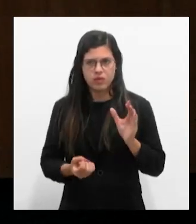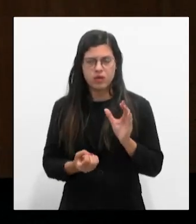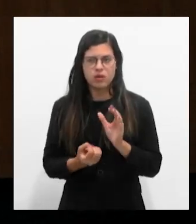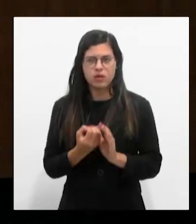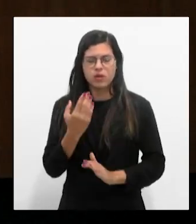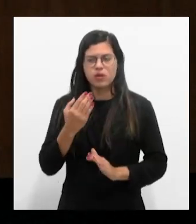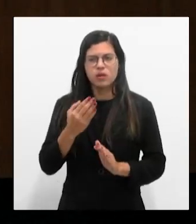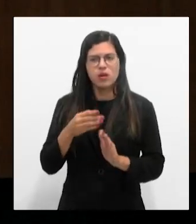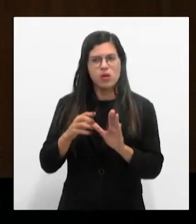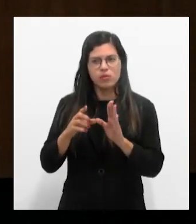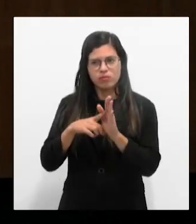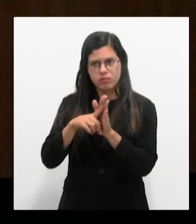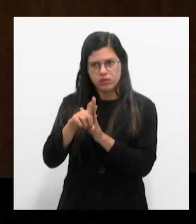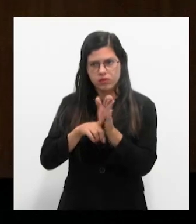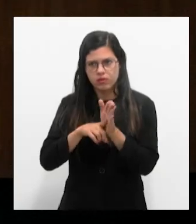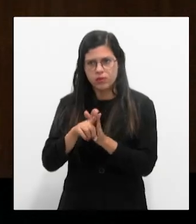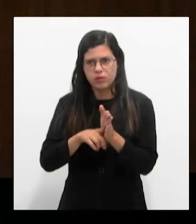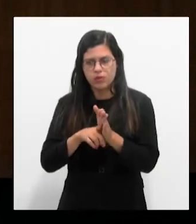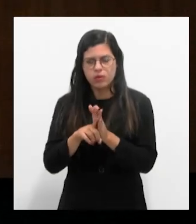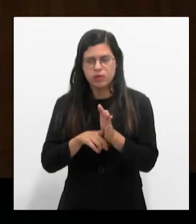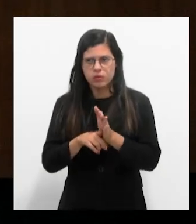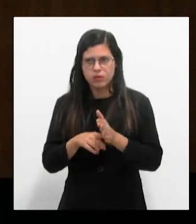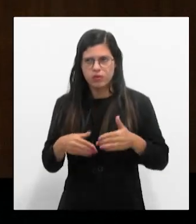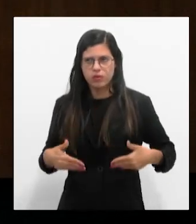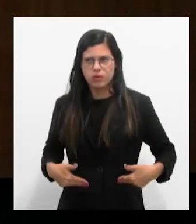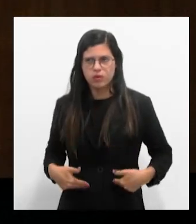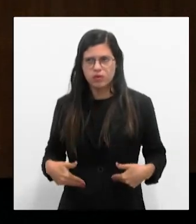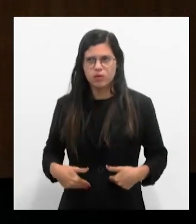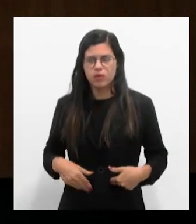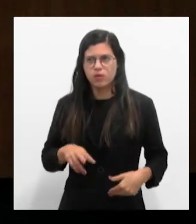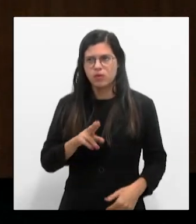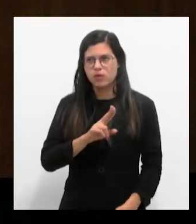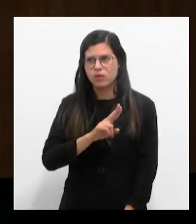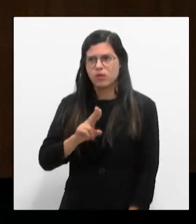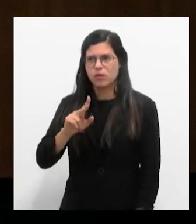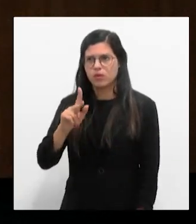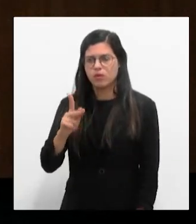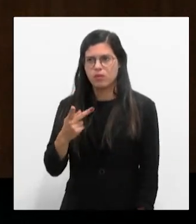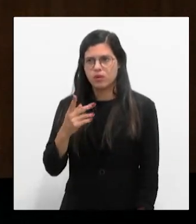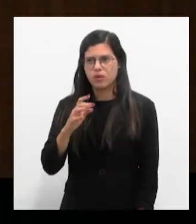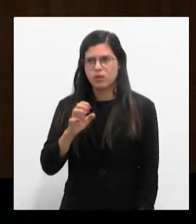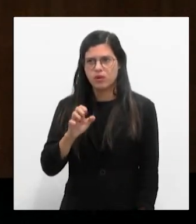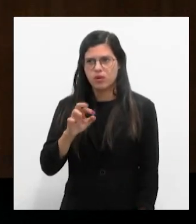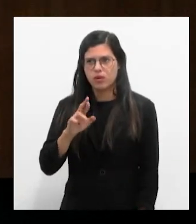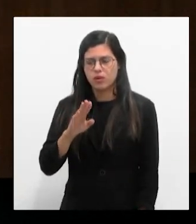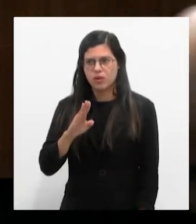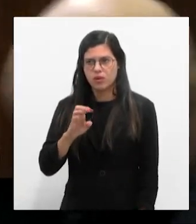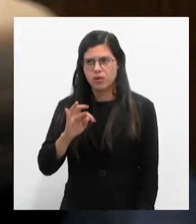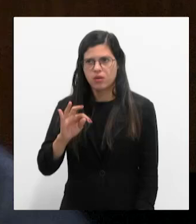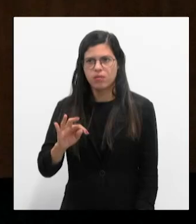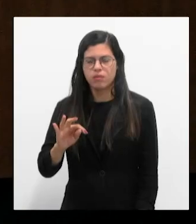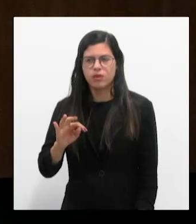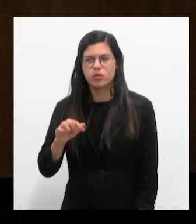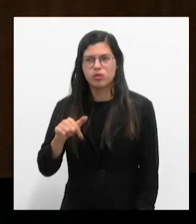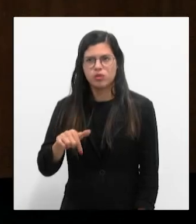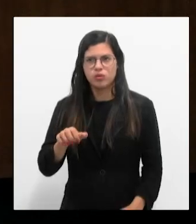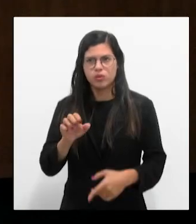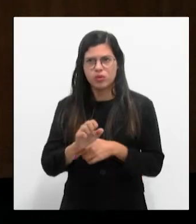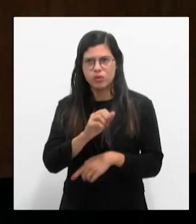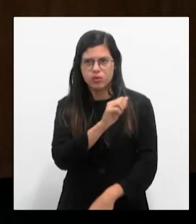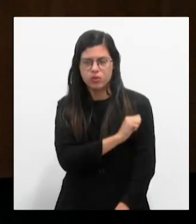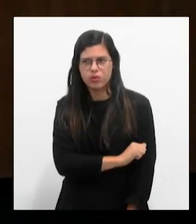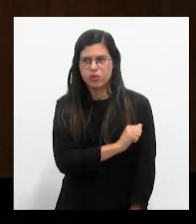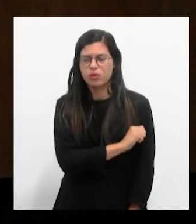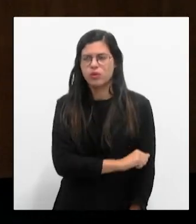esse Observatório da Fome Herbert de Souza Betinho no território do Estado do Rio de Janeiro.